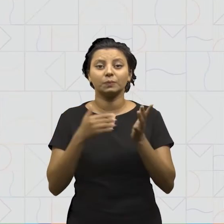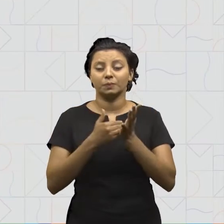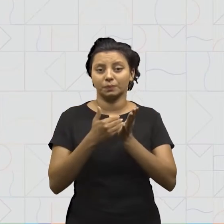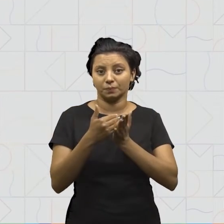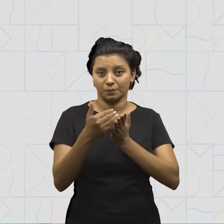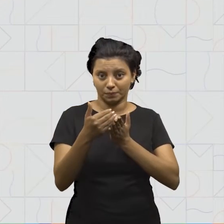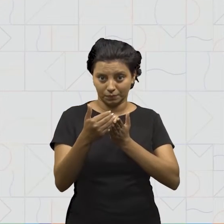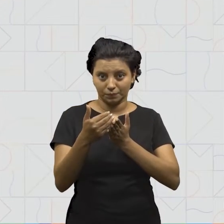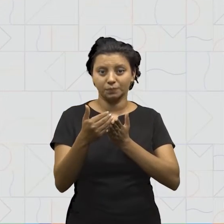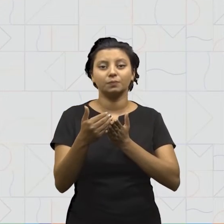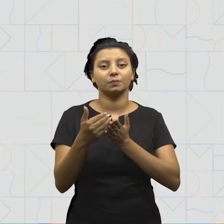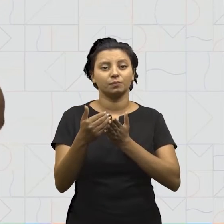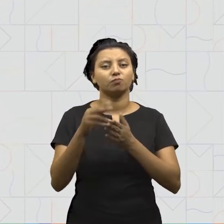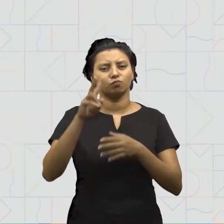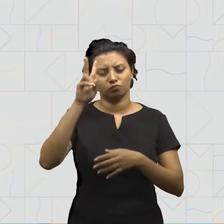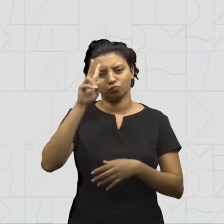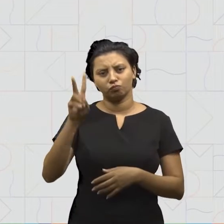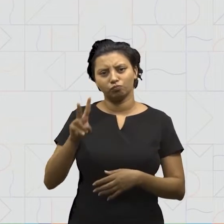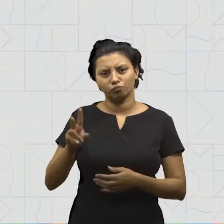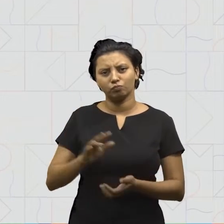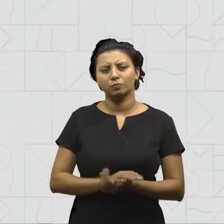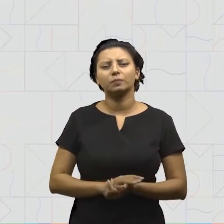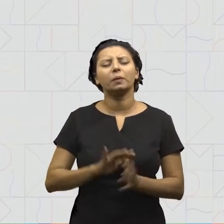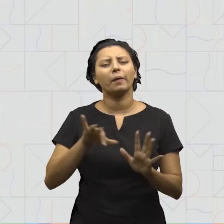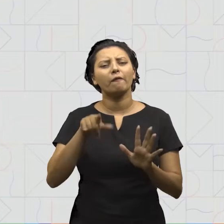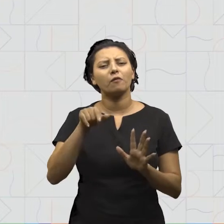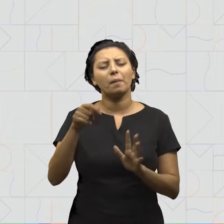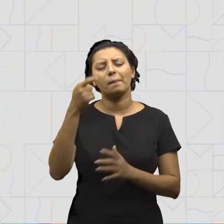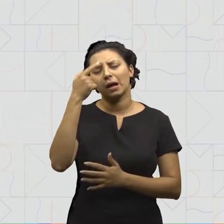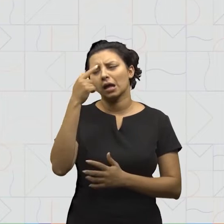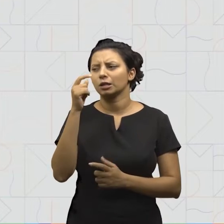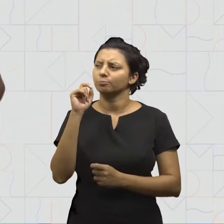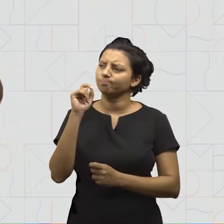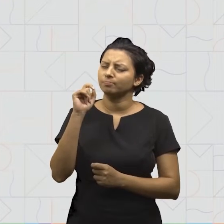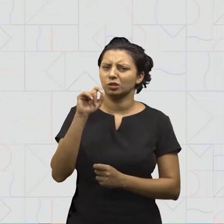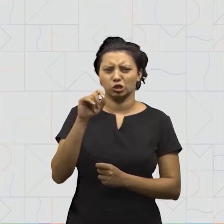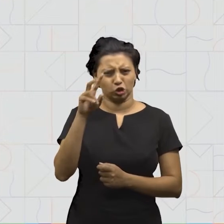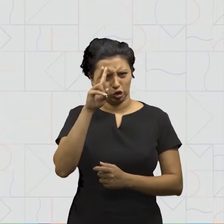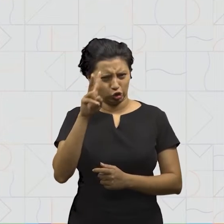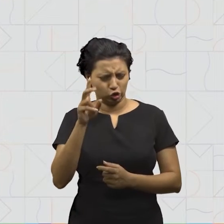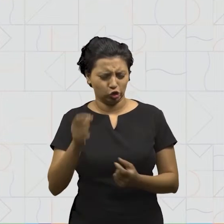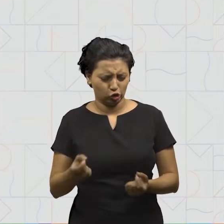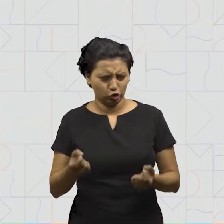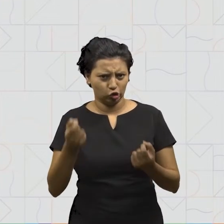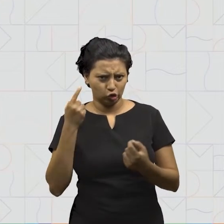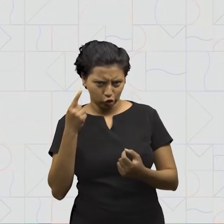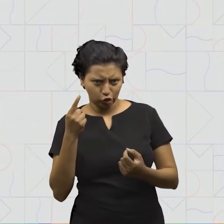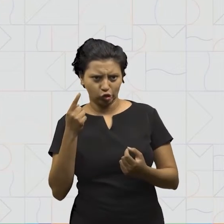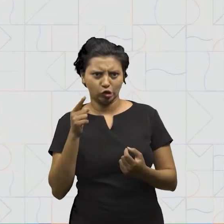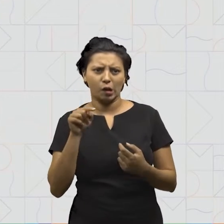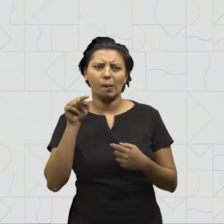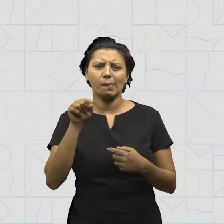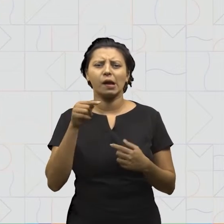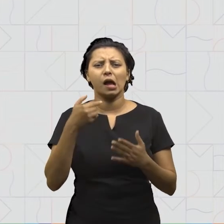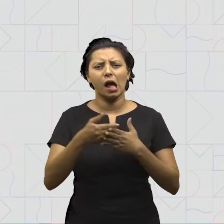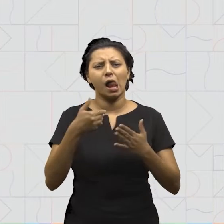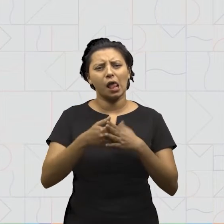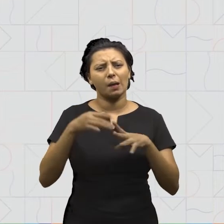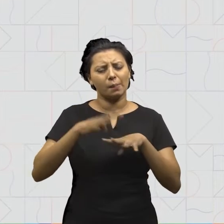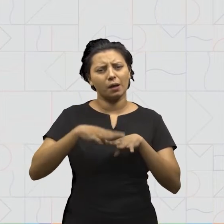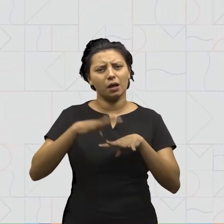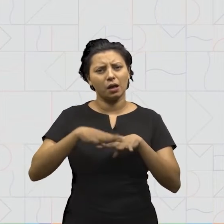Vamos começar com uma história. Mas você deve estar pensando, que estranho! Mas essa era a